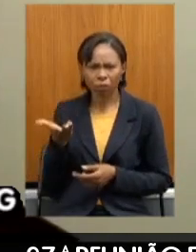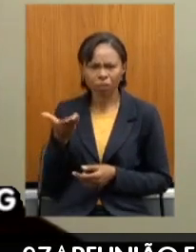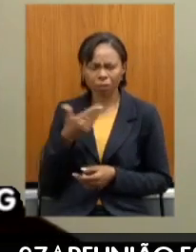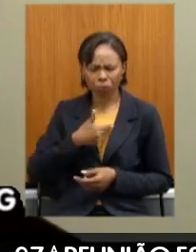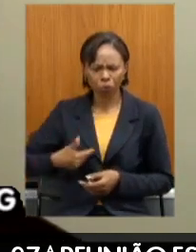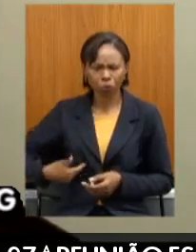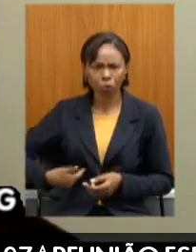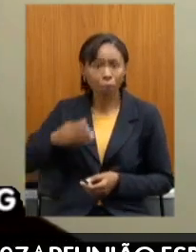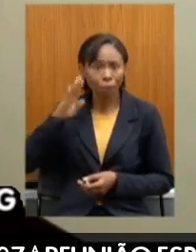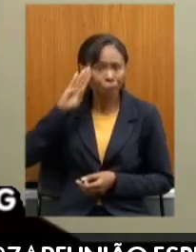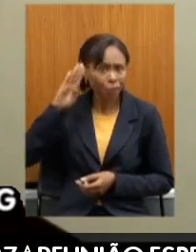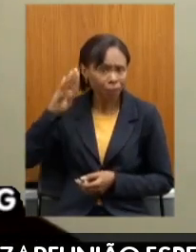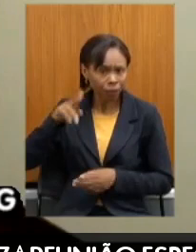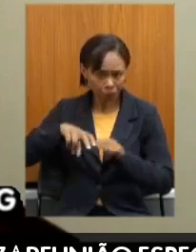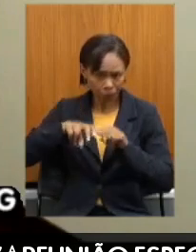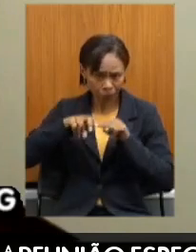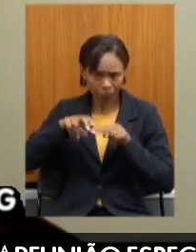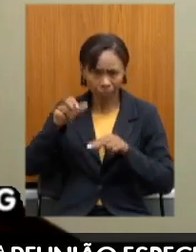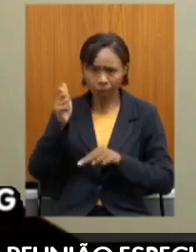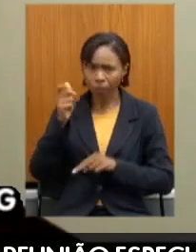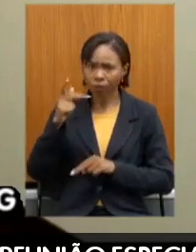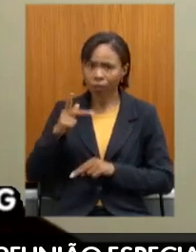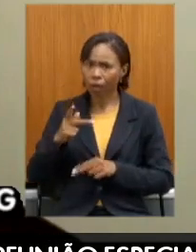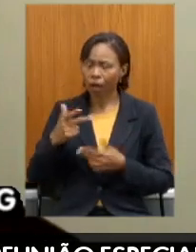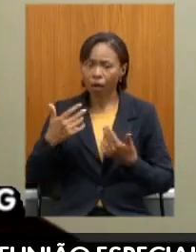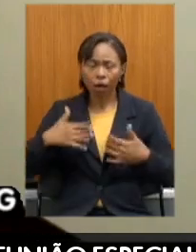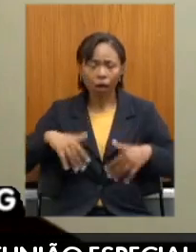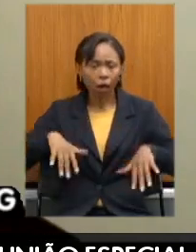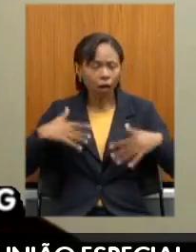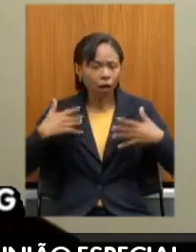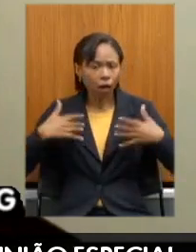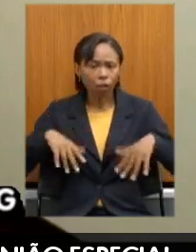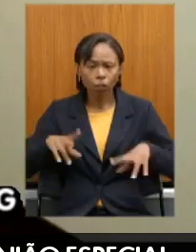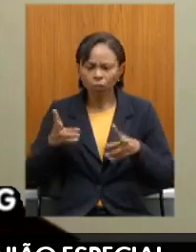aposentados. É estarrecedor ouvir tal